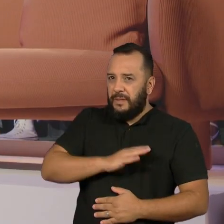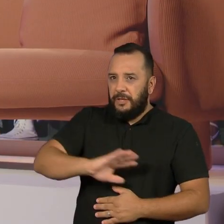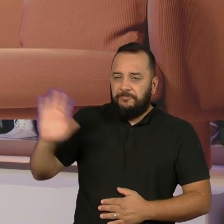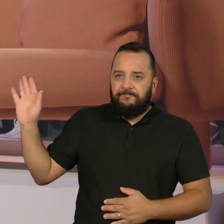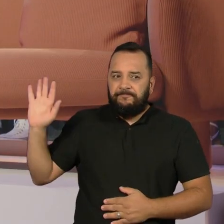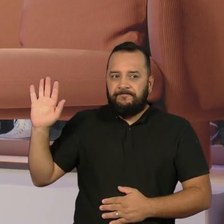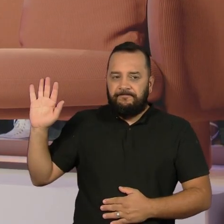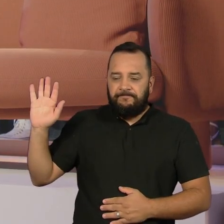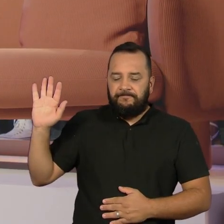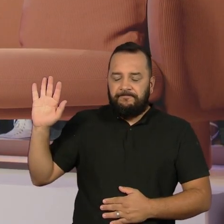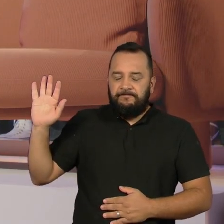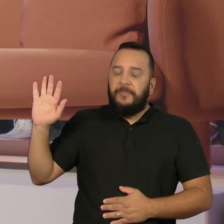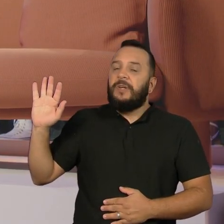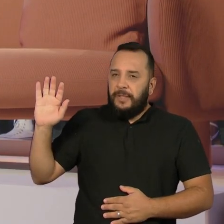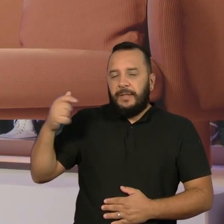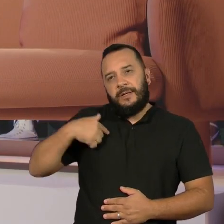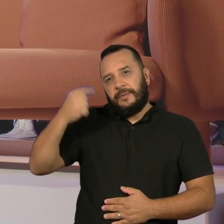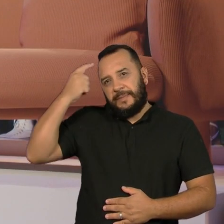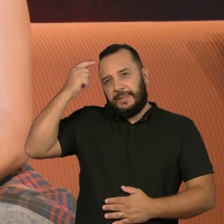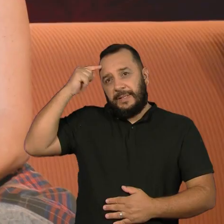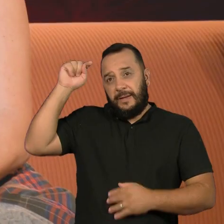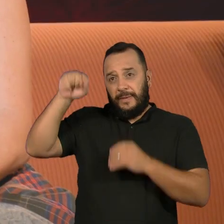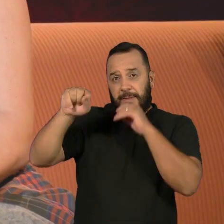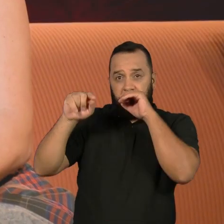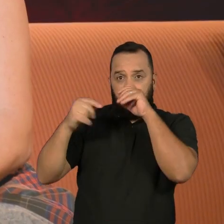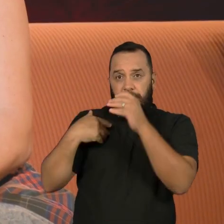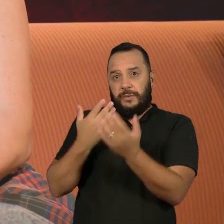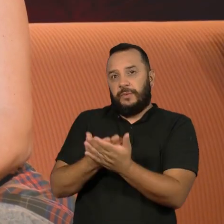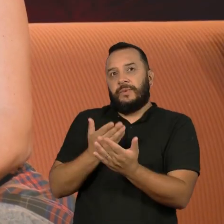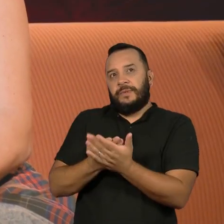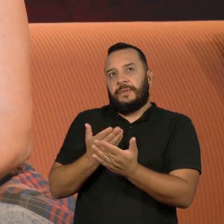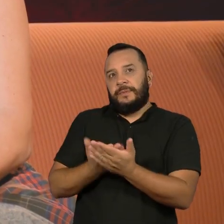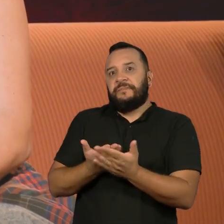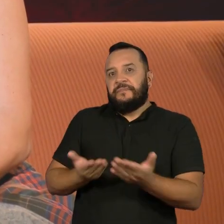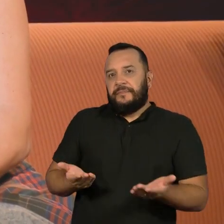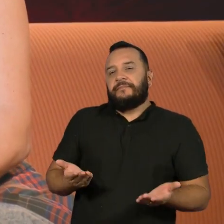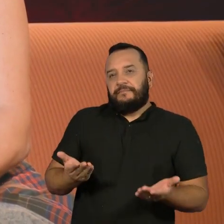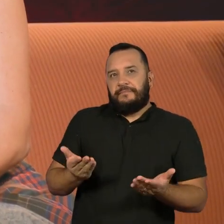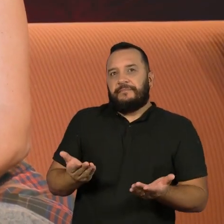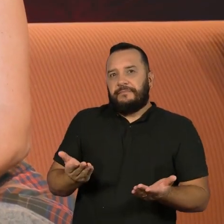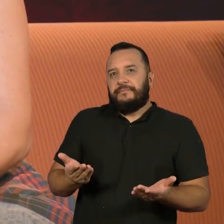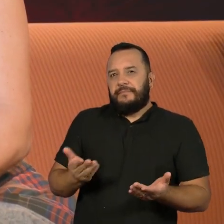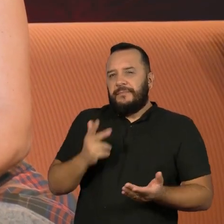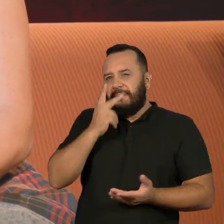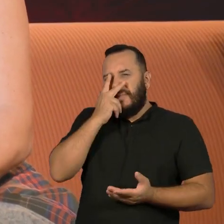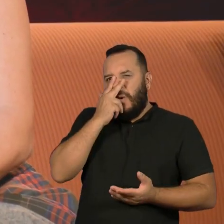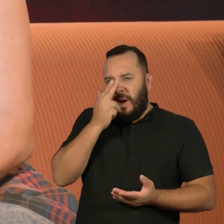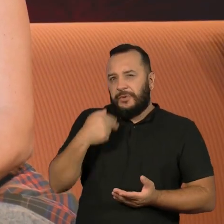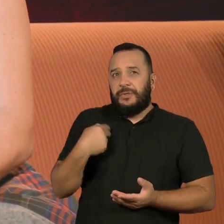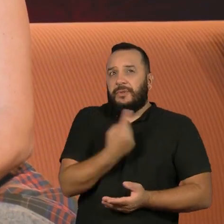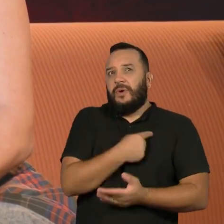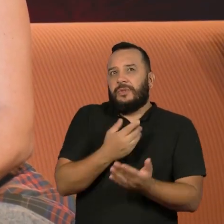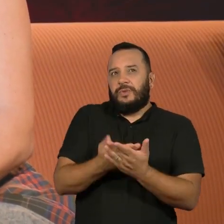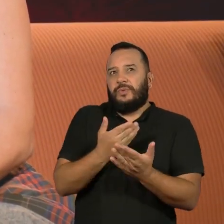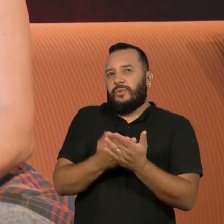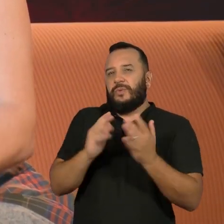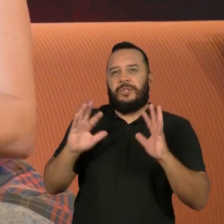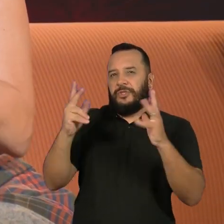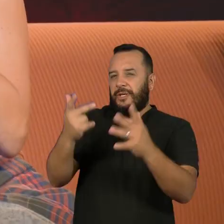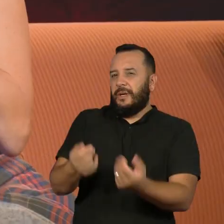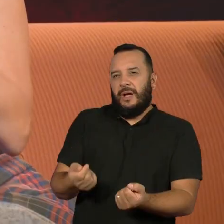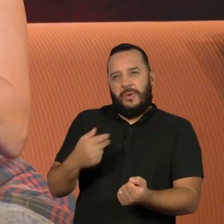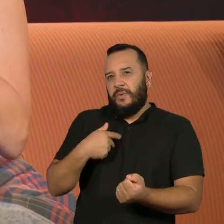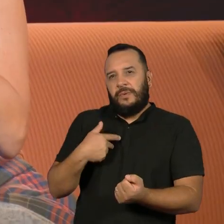sei. Passava muito isso na minha cabeça, quando eu estava estudando aquelas coisas assim, sabe? Eu acho que quando a gente estuda, no geral, né? Coisas e